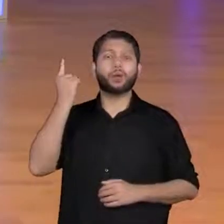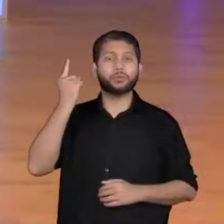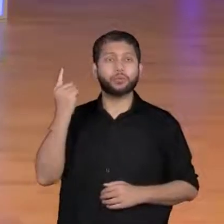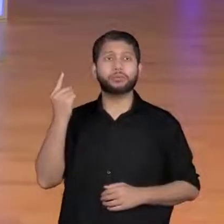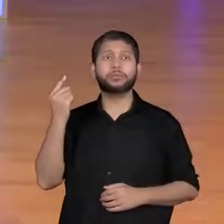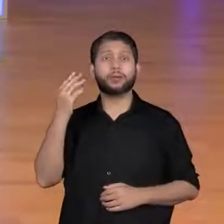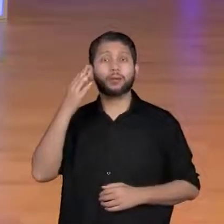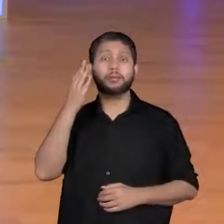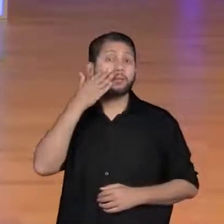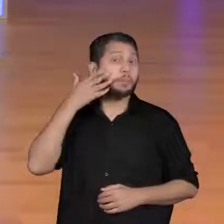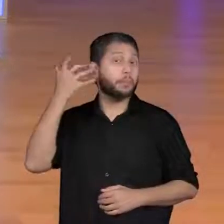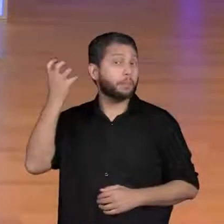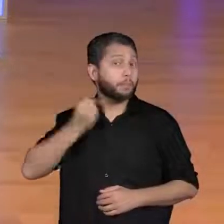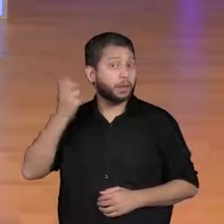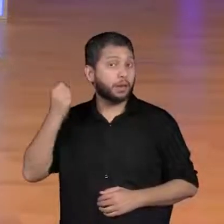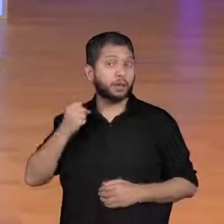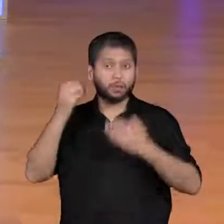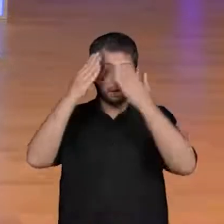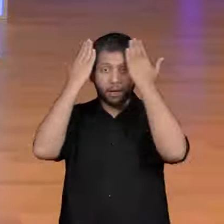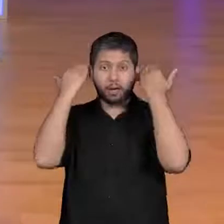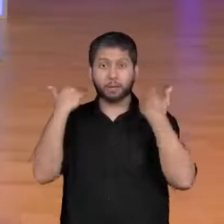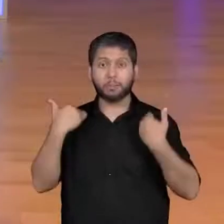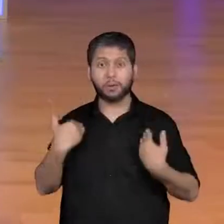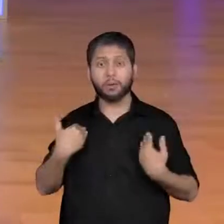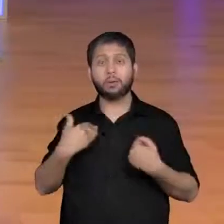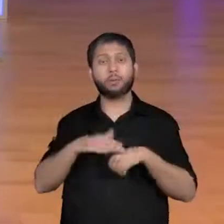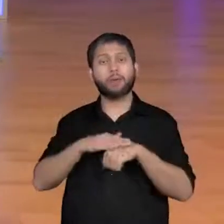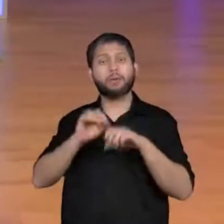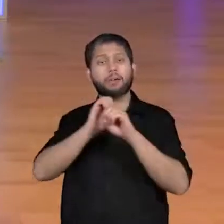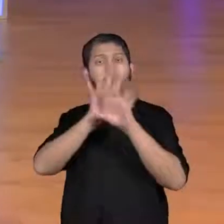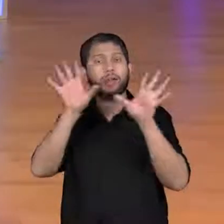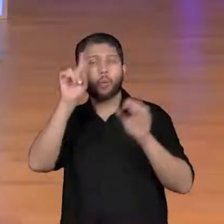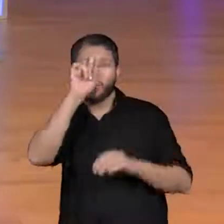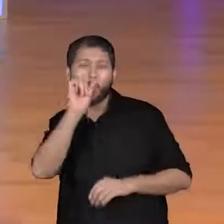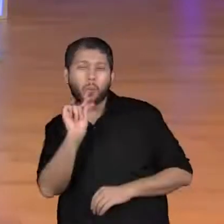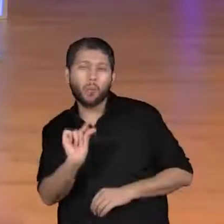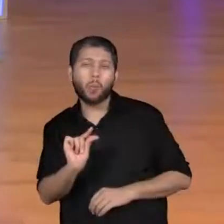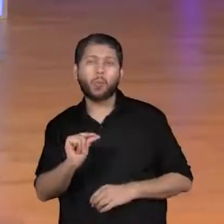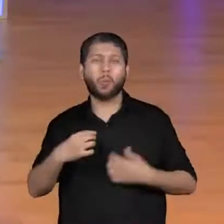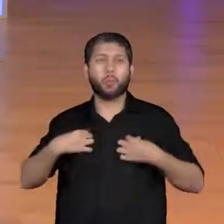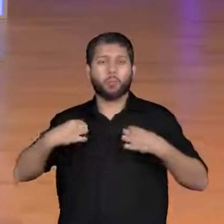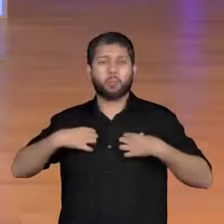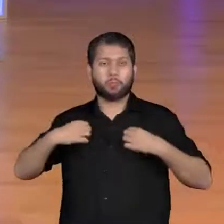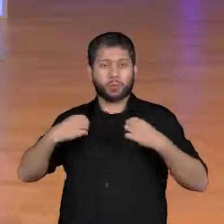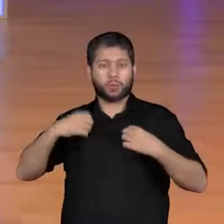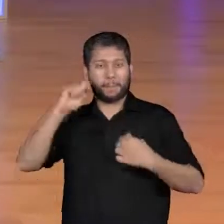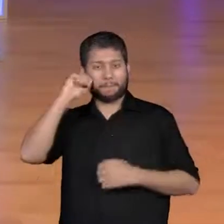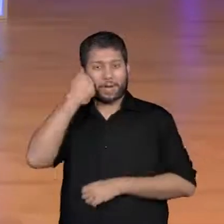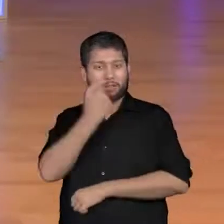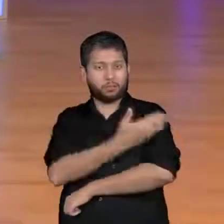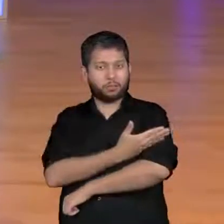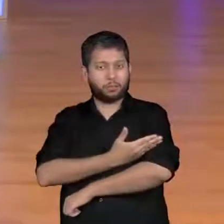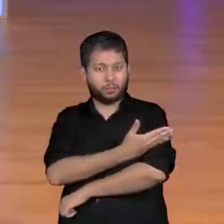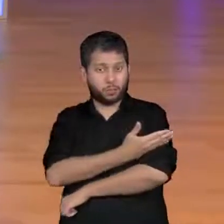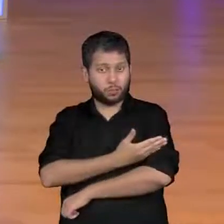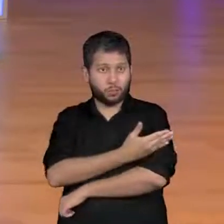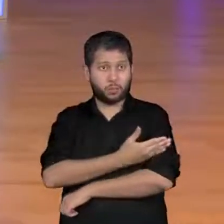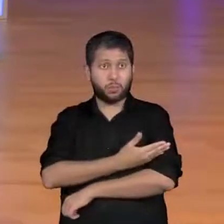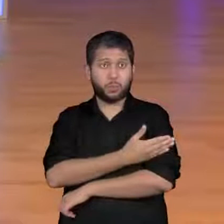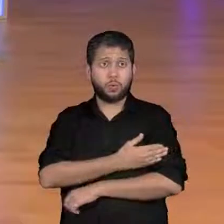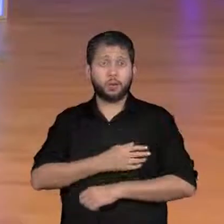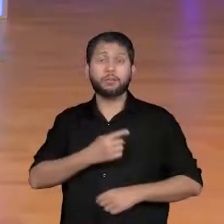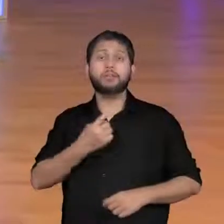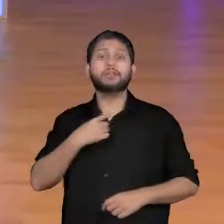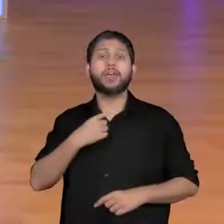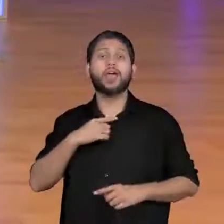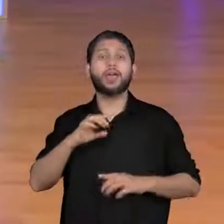Tenho a pele branca, os cabelos castanho claro. Estou agora com uma blusa preta de manga curta, com alguns detalhes de